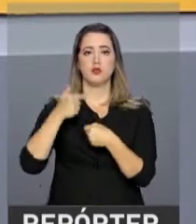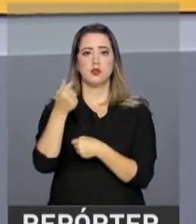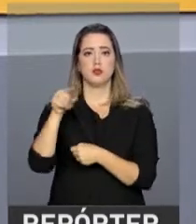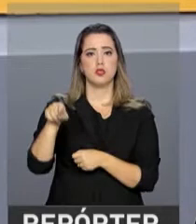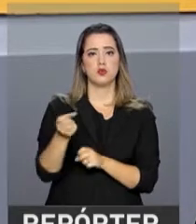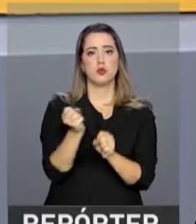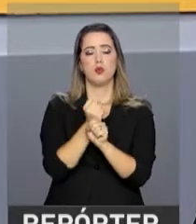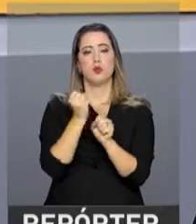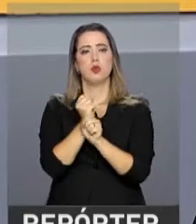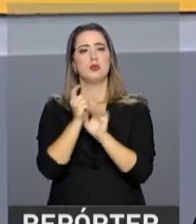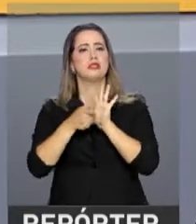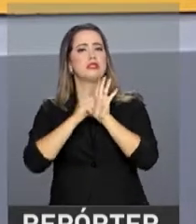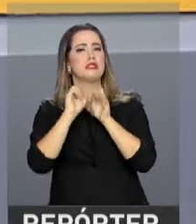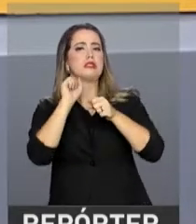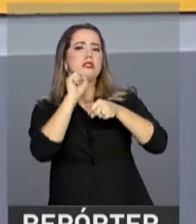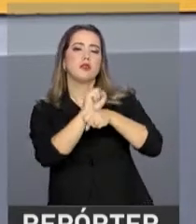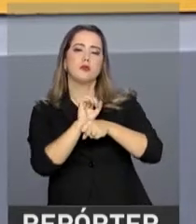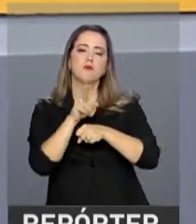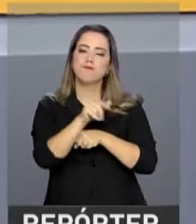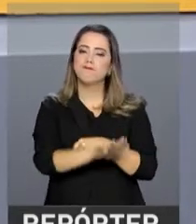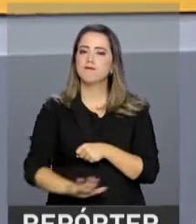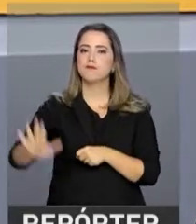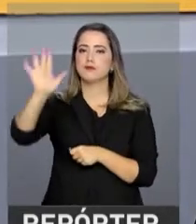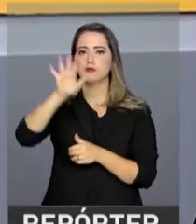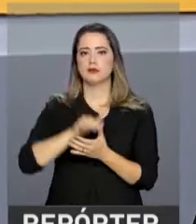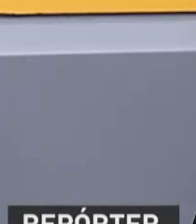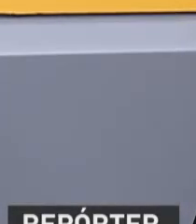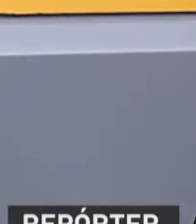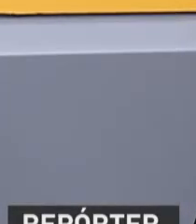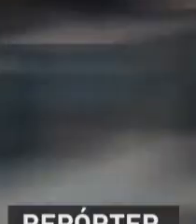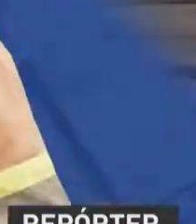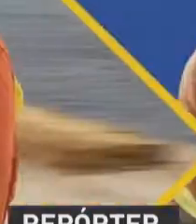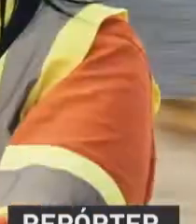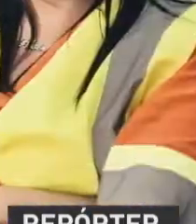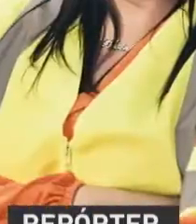mil obras que estavam paralisadas em todo o país.